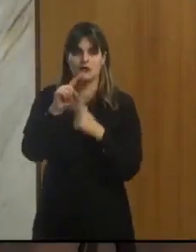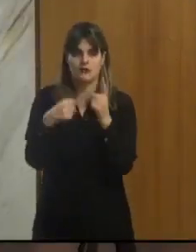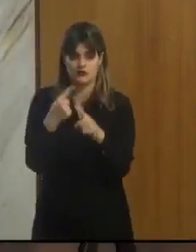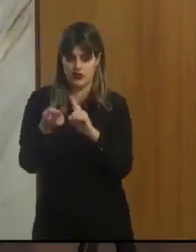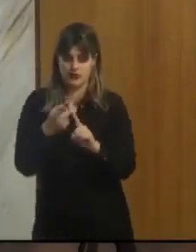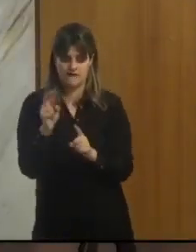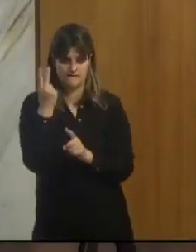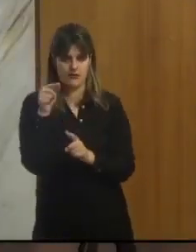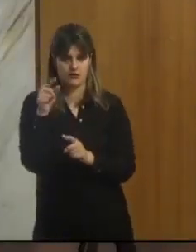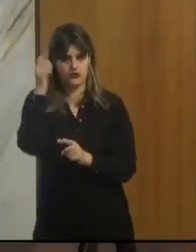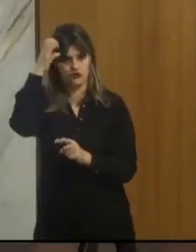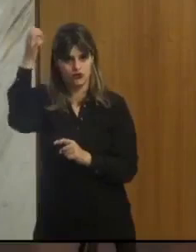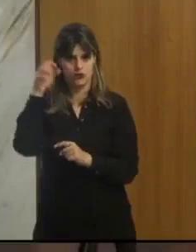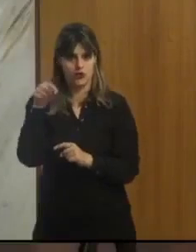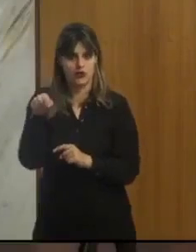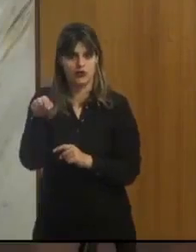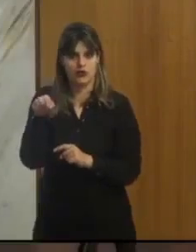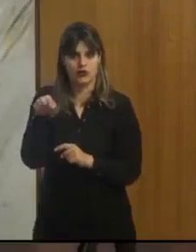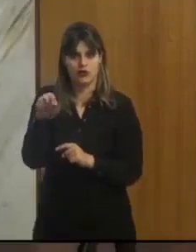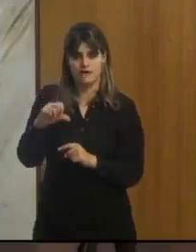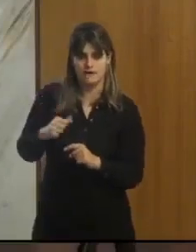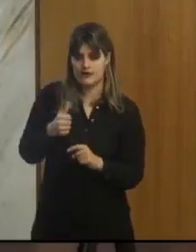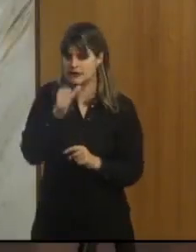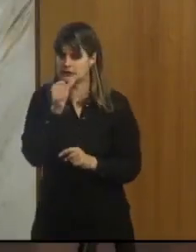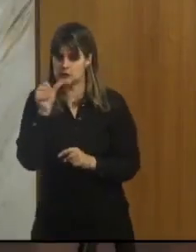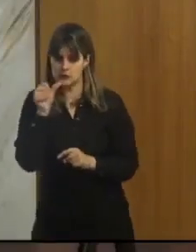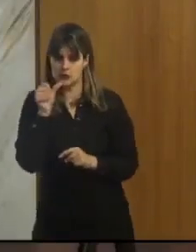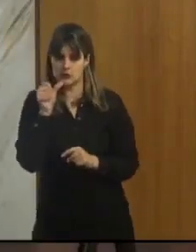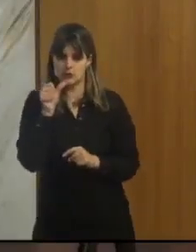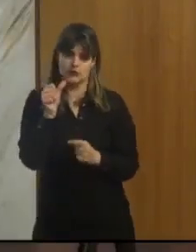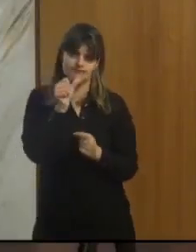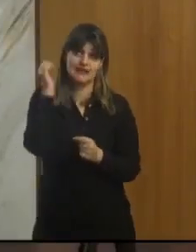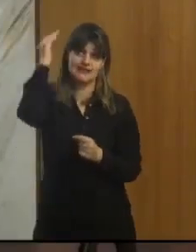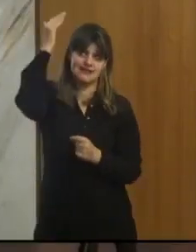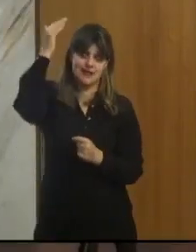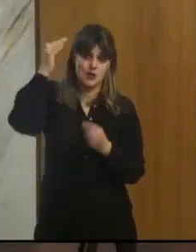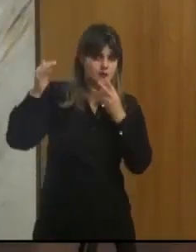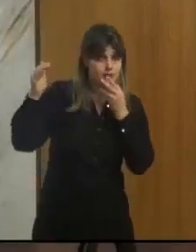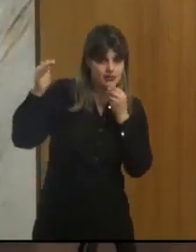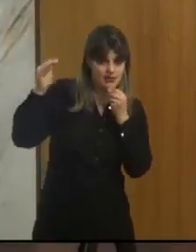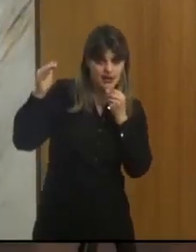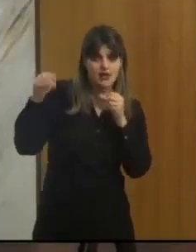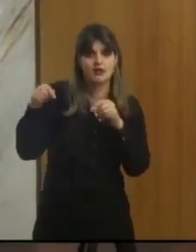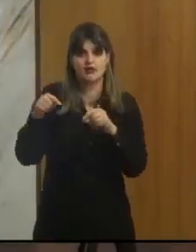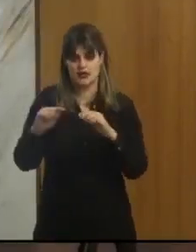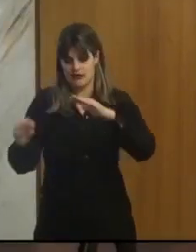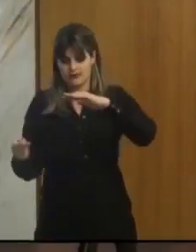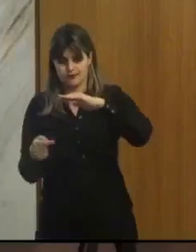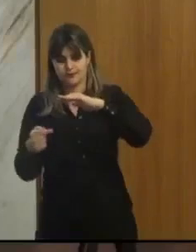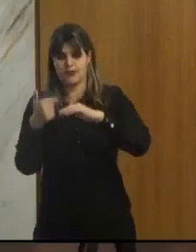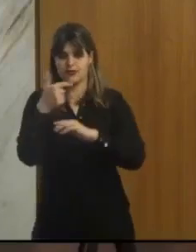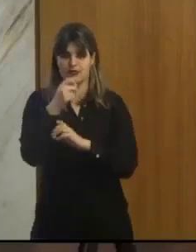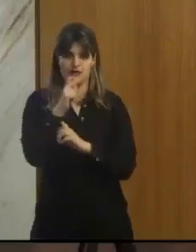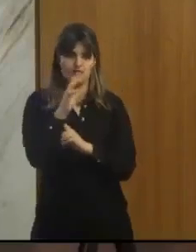Manuel que estão sobre um verde e um azul, o céu e a terra, e por baixo a tarja Dom Manuel em